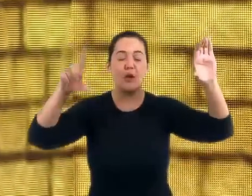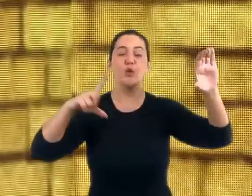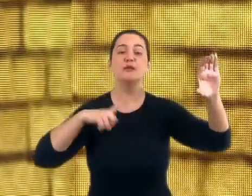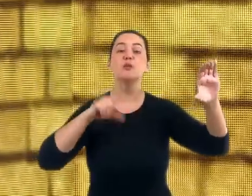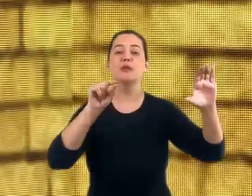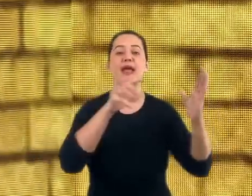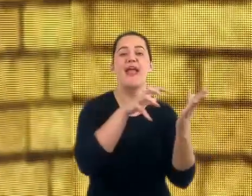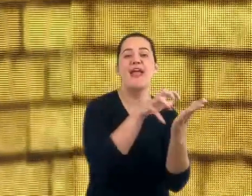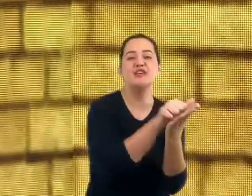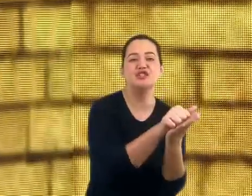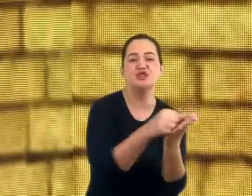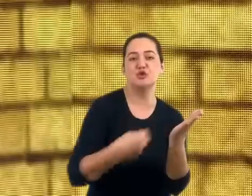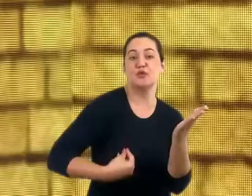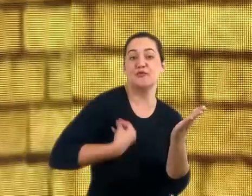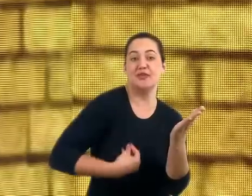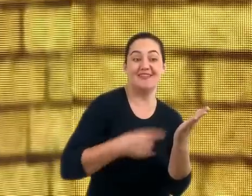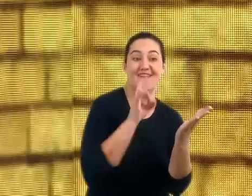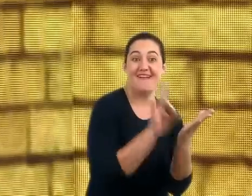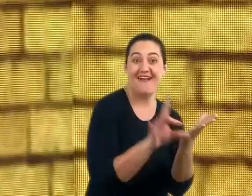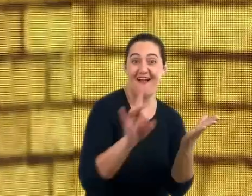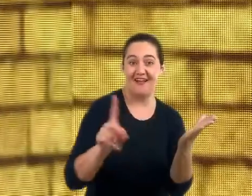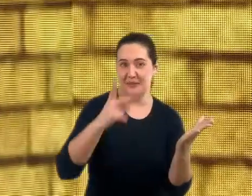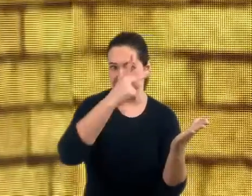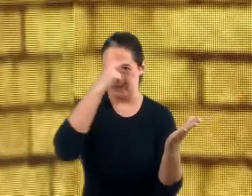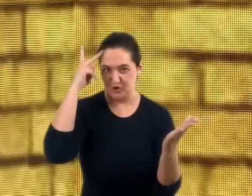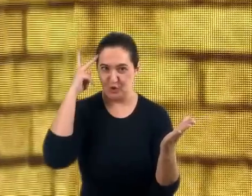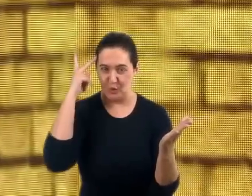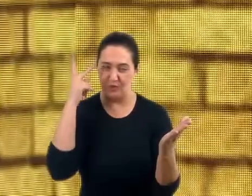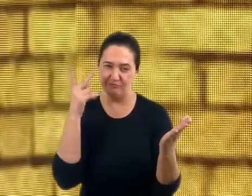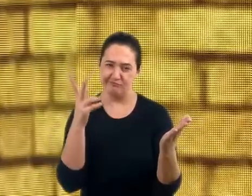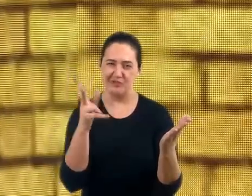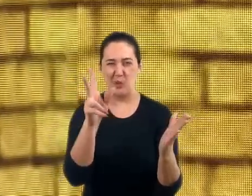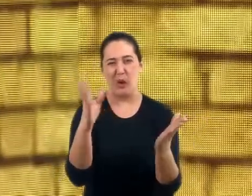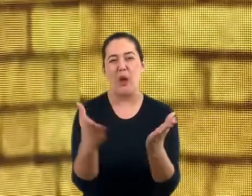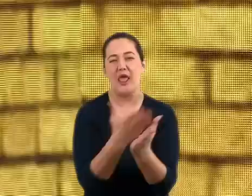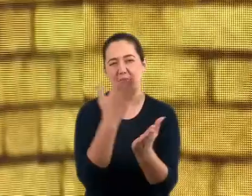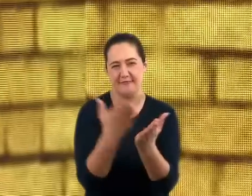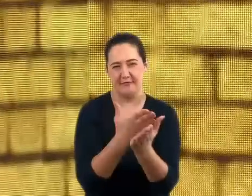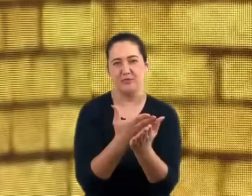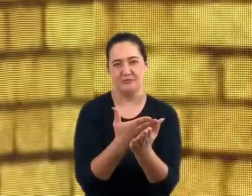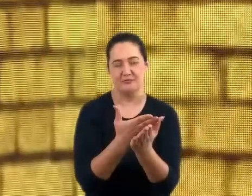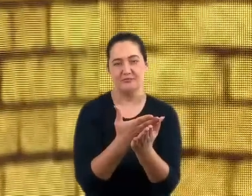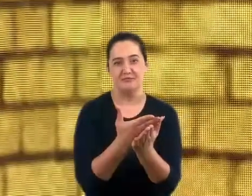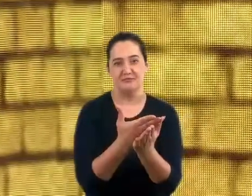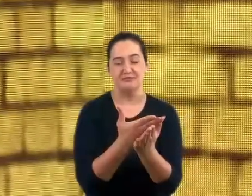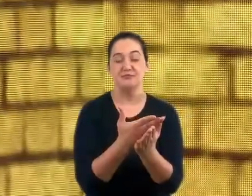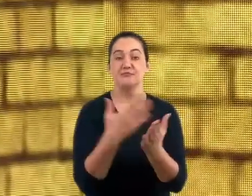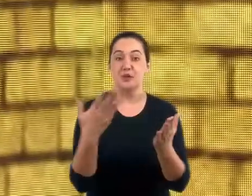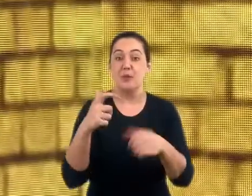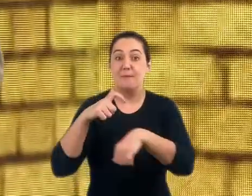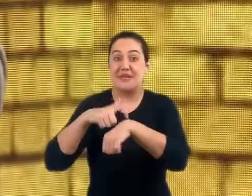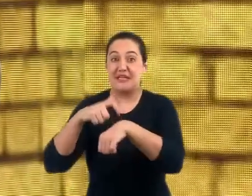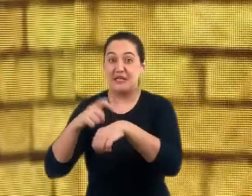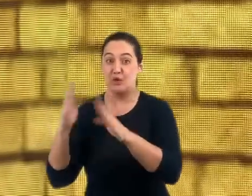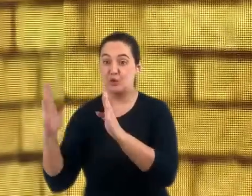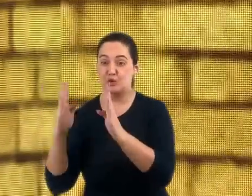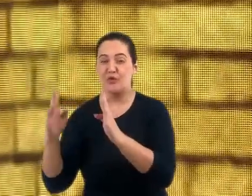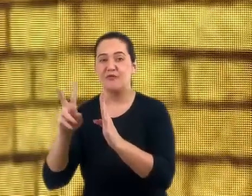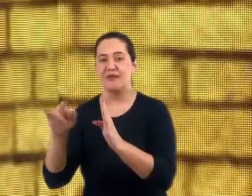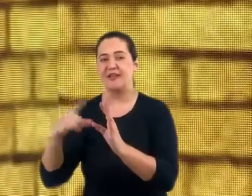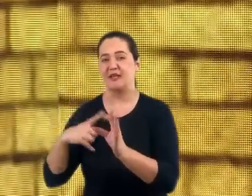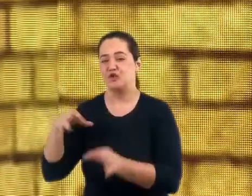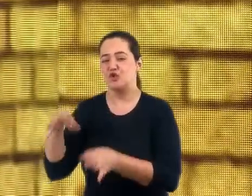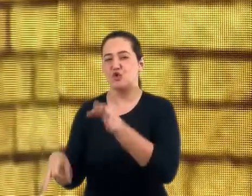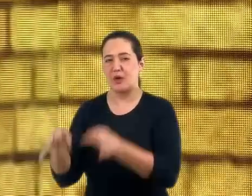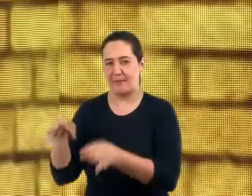cada pessoa. Este registro é justamente aquilo que será estudado durante o julgamento, que você pode encontrar,